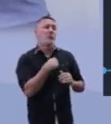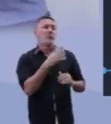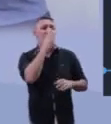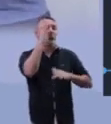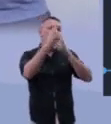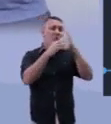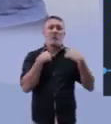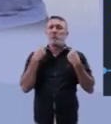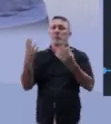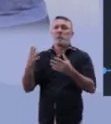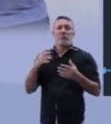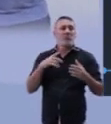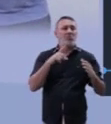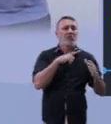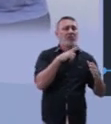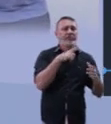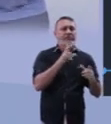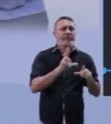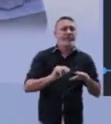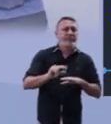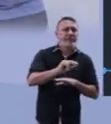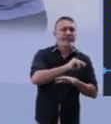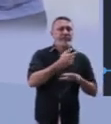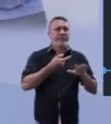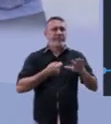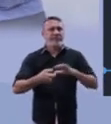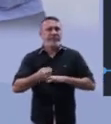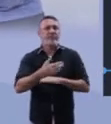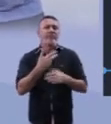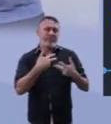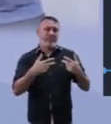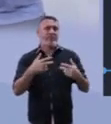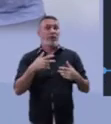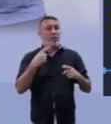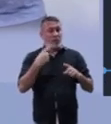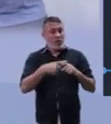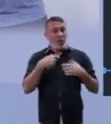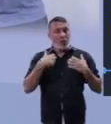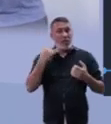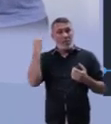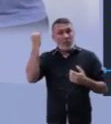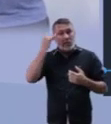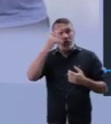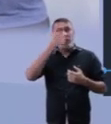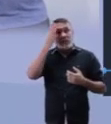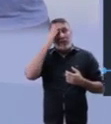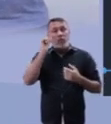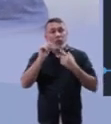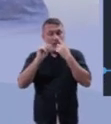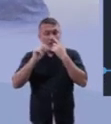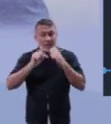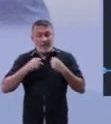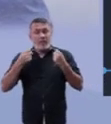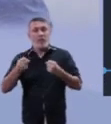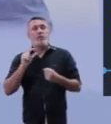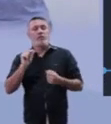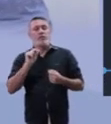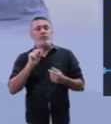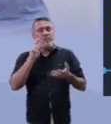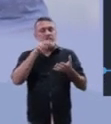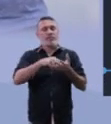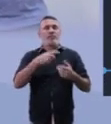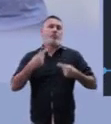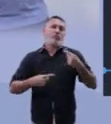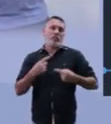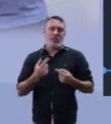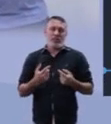posso utilizar do fake news. Eu tenho aí o fito, a grande importância que eu quero é aqui, reforçar o meu